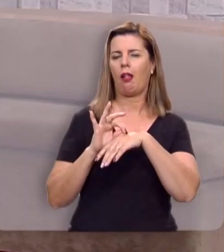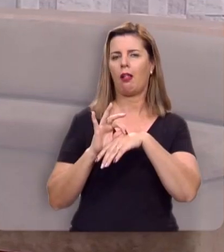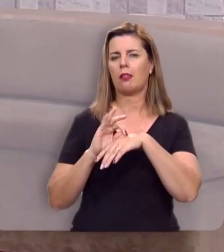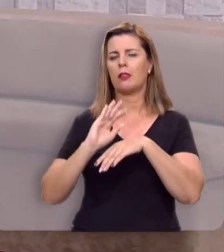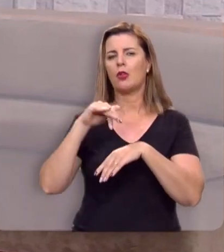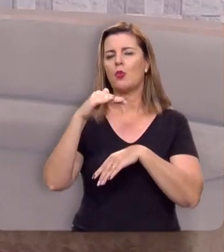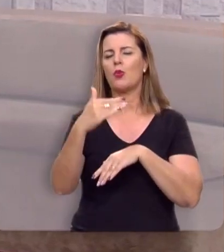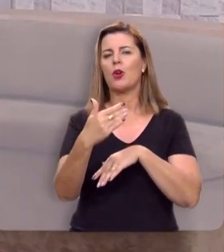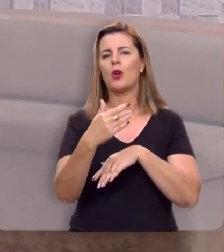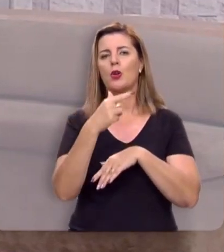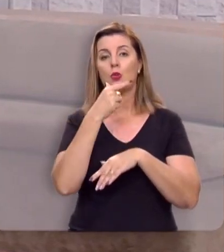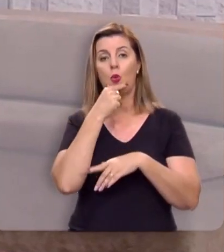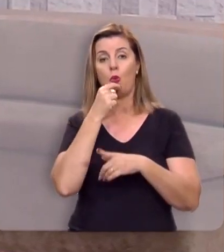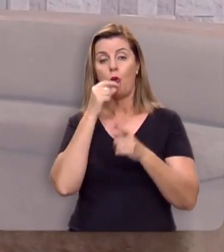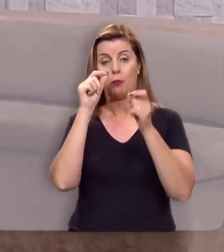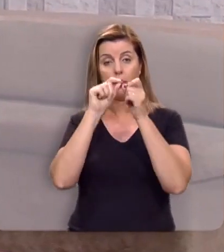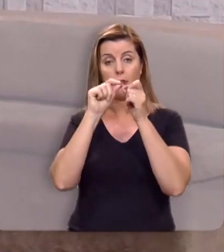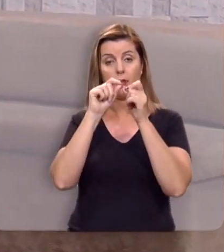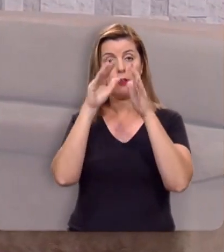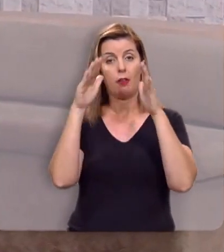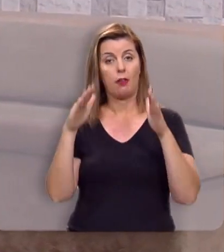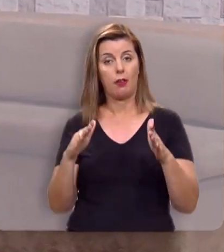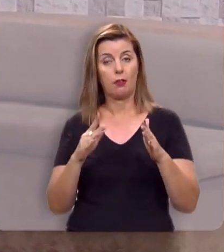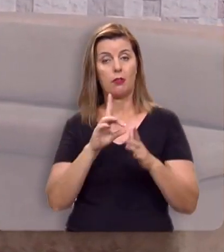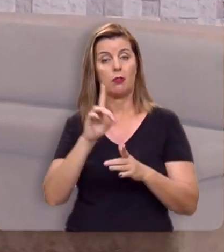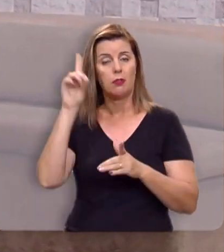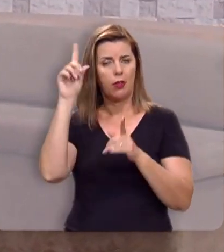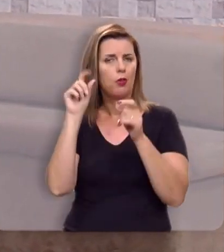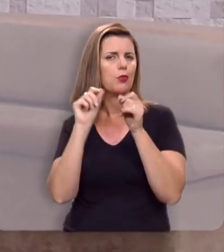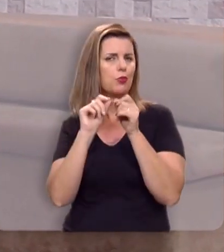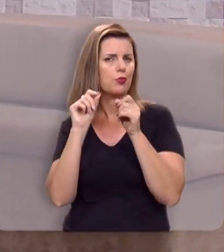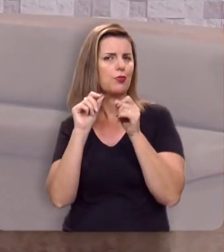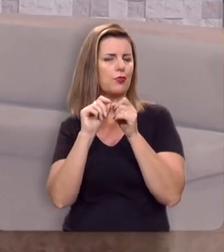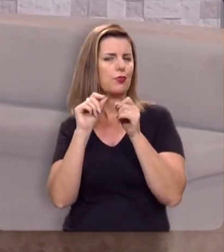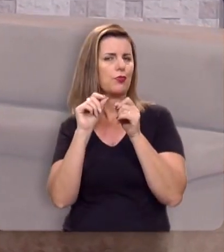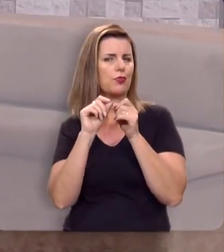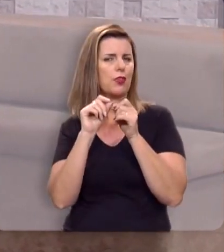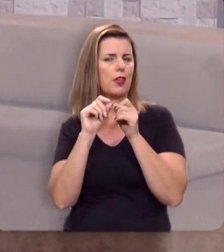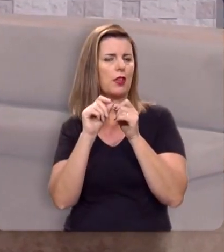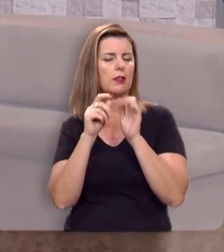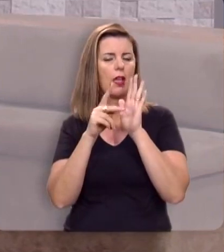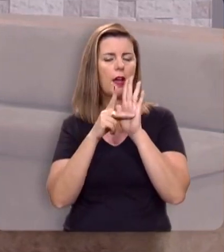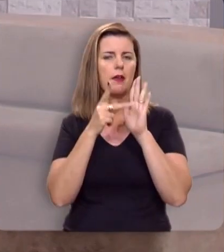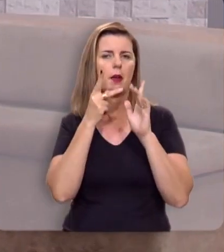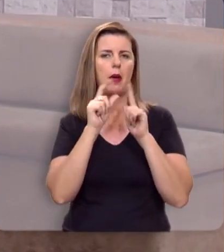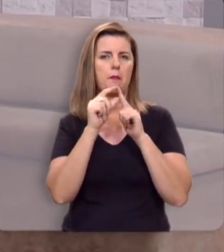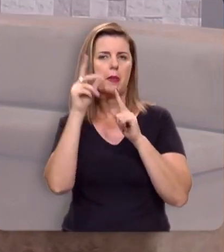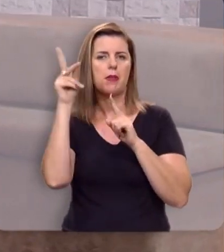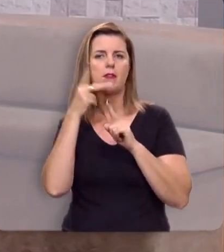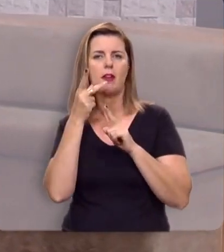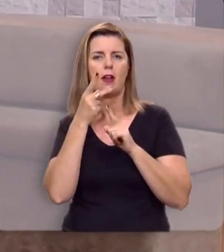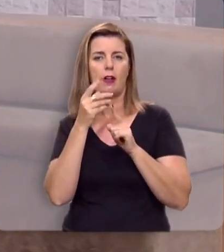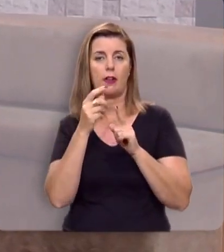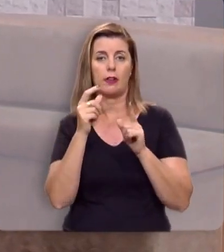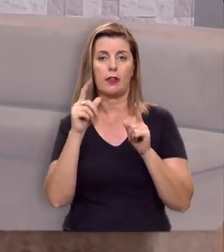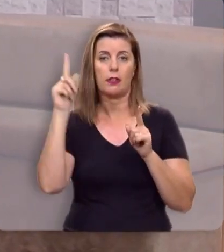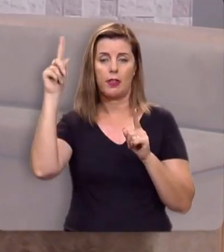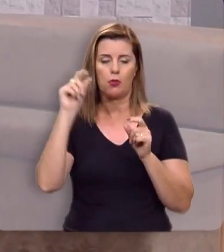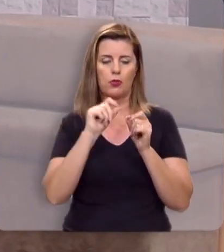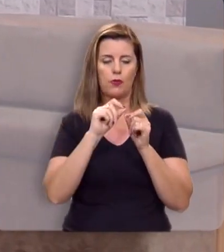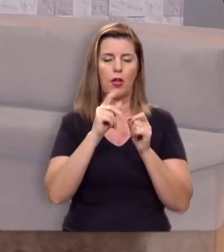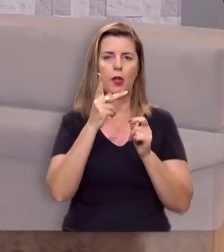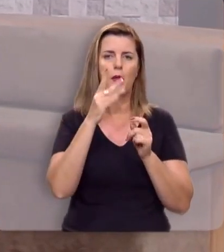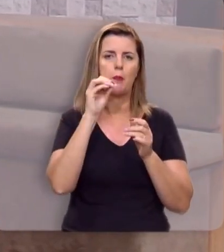Quando o homem foi criado, ele foi criado por Deus, e diz a Bíblia que Deus formou o homem do pó da